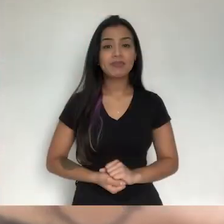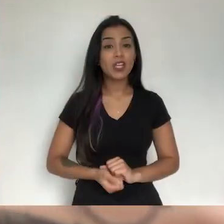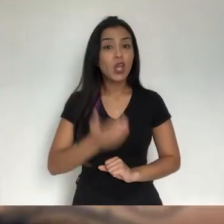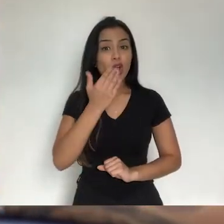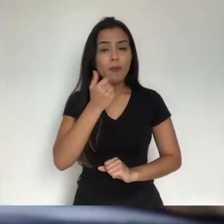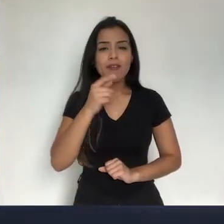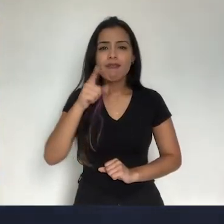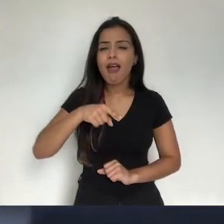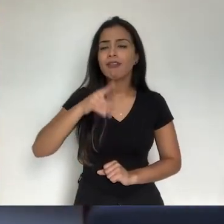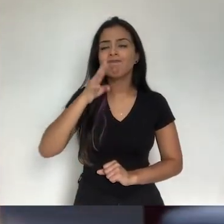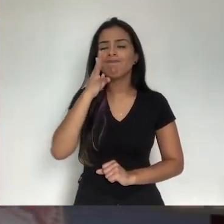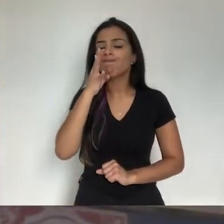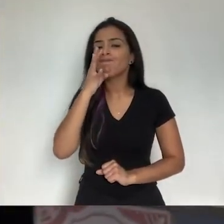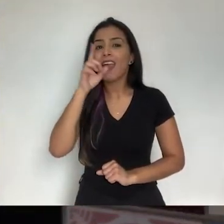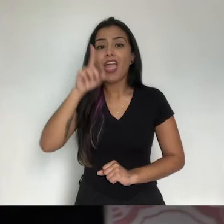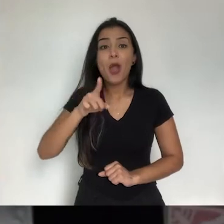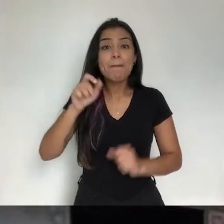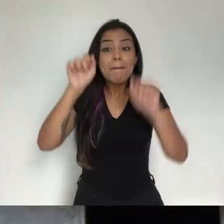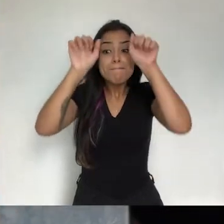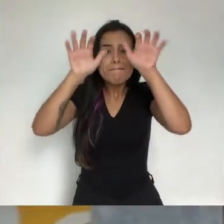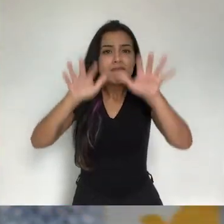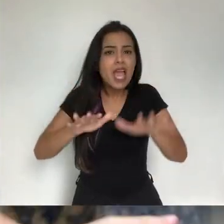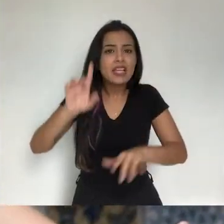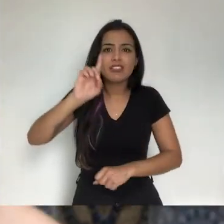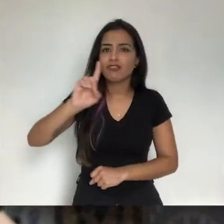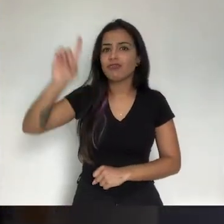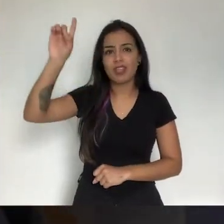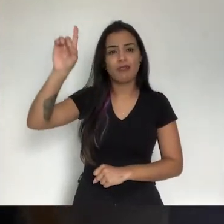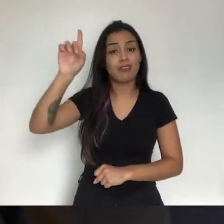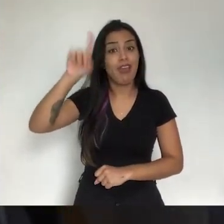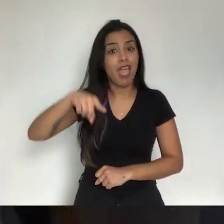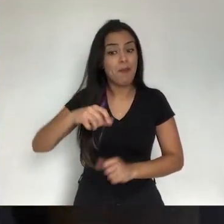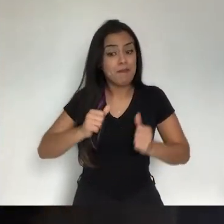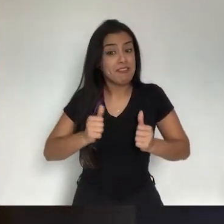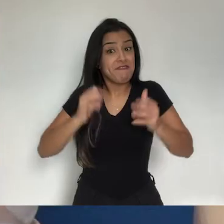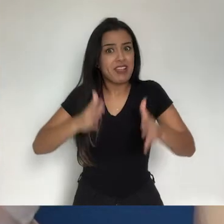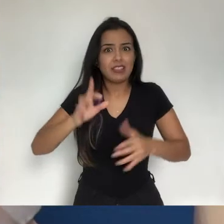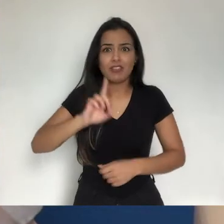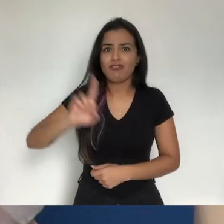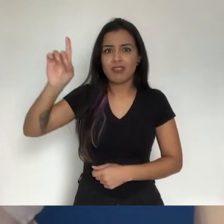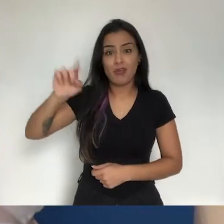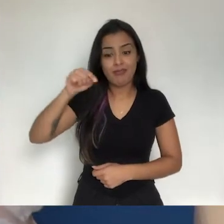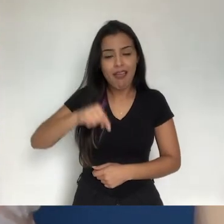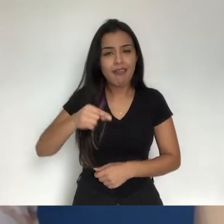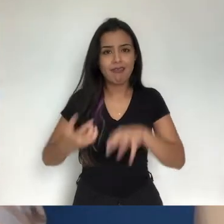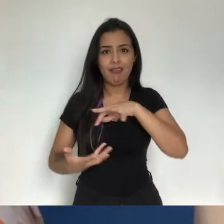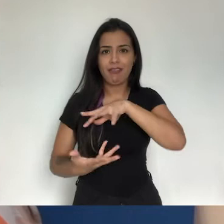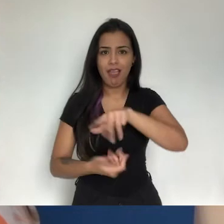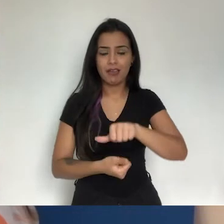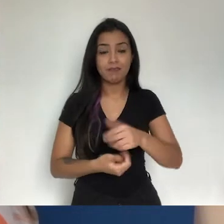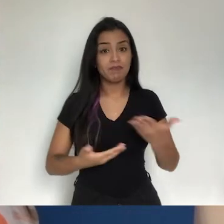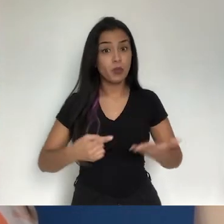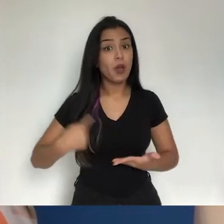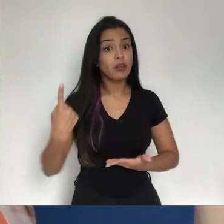Comida é abundância, comida é uma bênção divina, é uma manifestação de Deus mesmo na Terra,